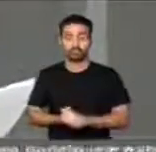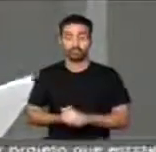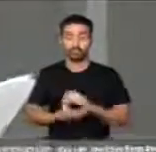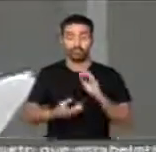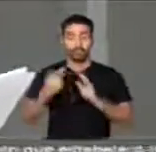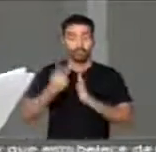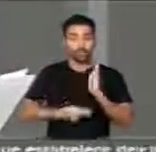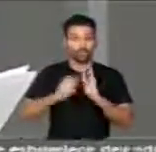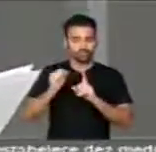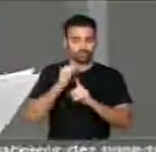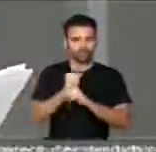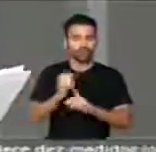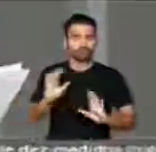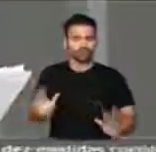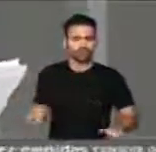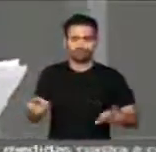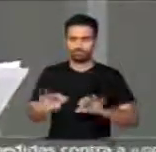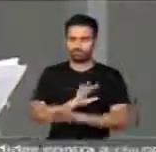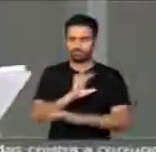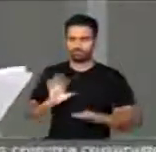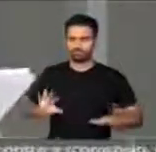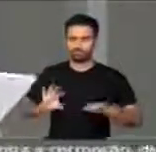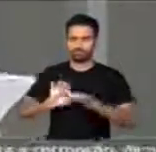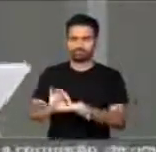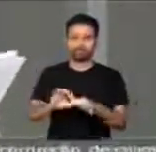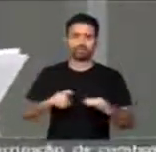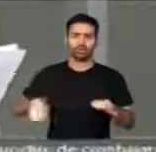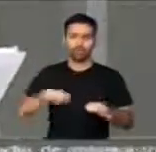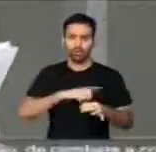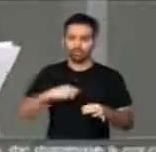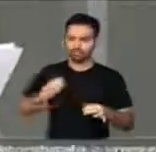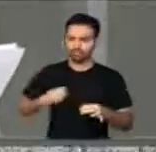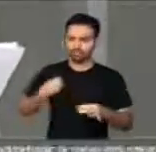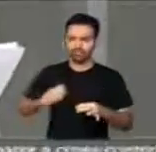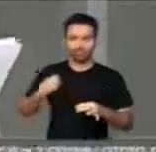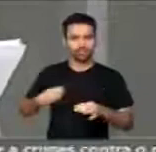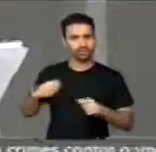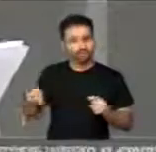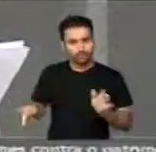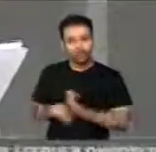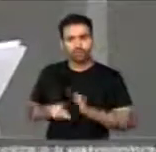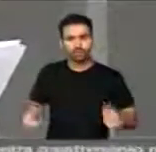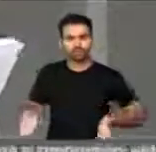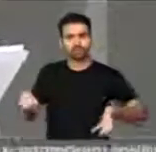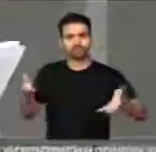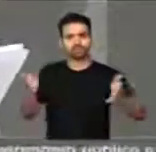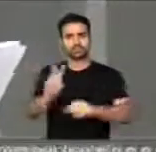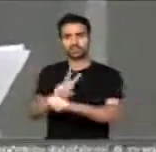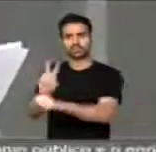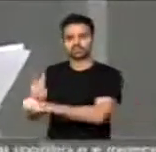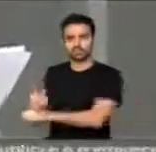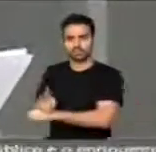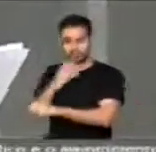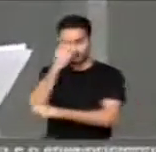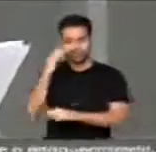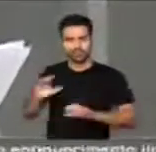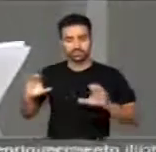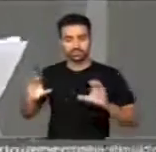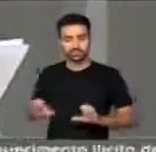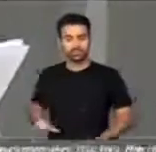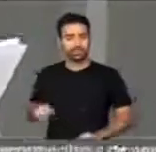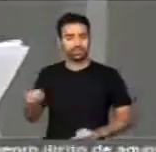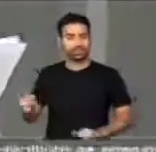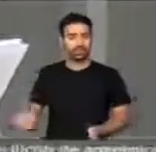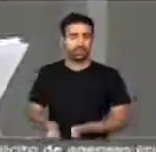programas sociais já estão integrados à nossa trajetória recente de promoção e de proteção dos cidadãos